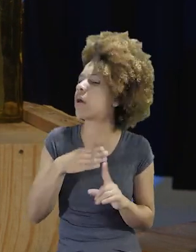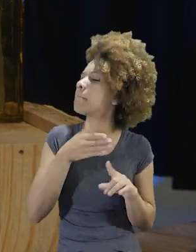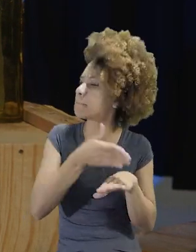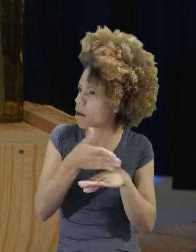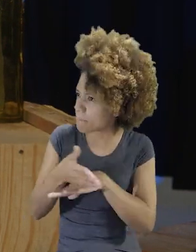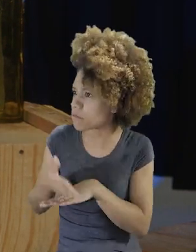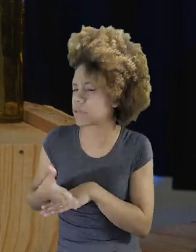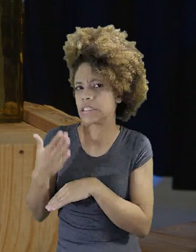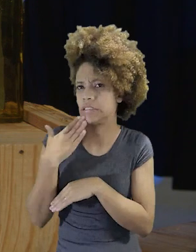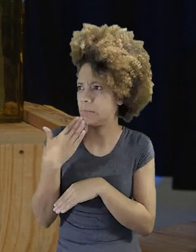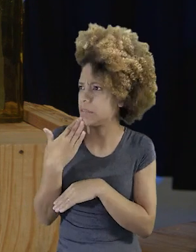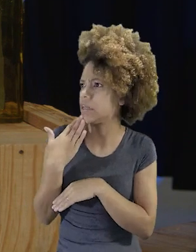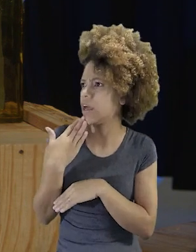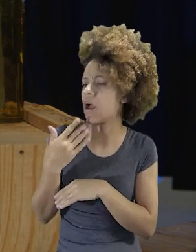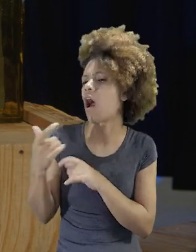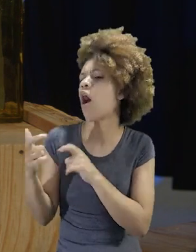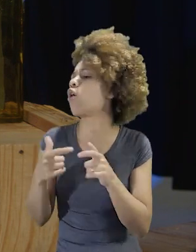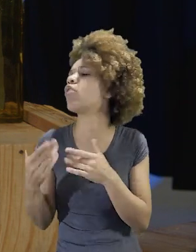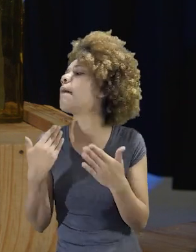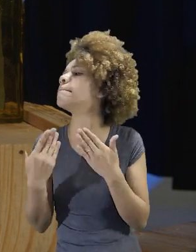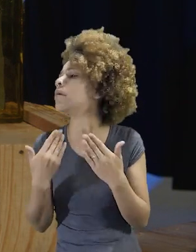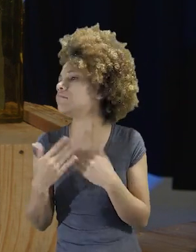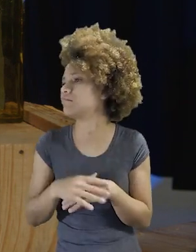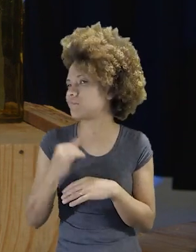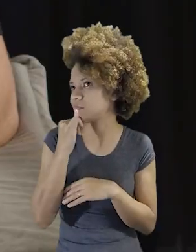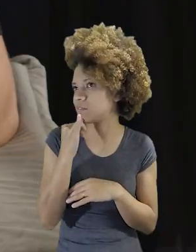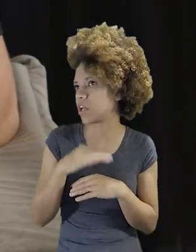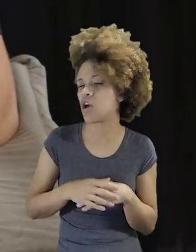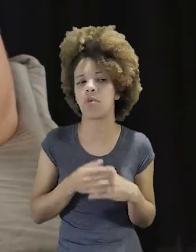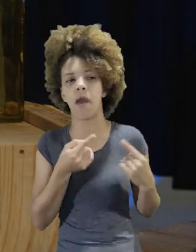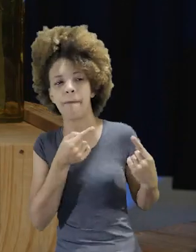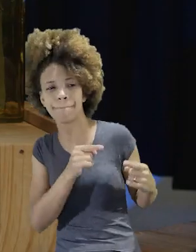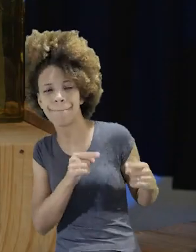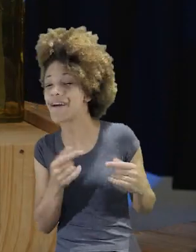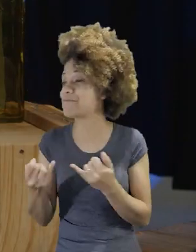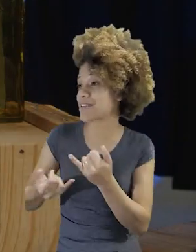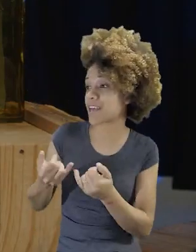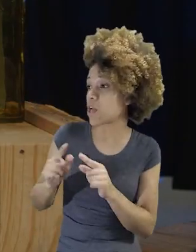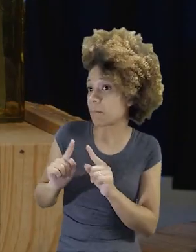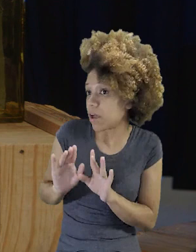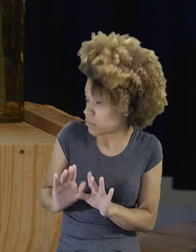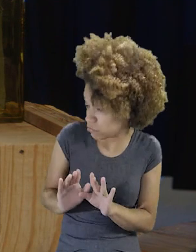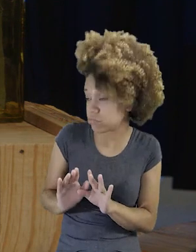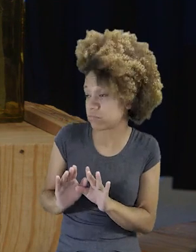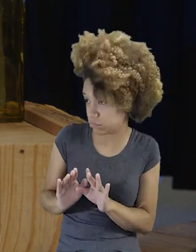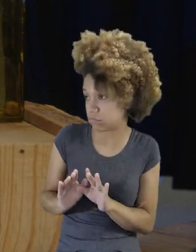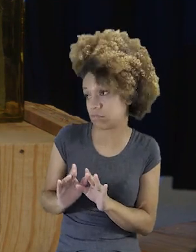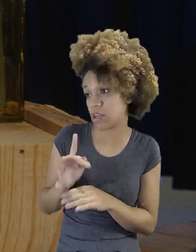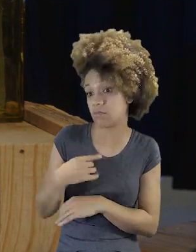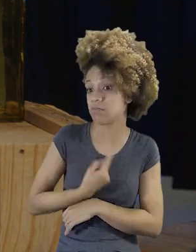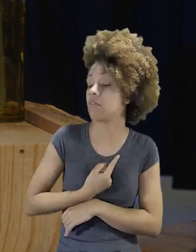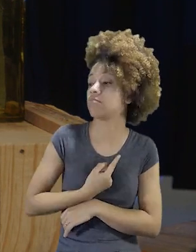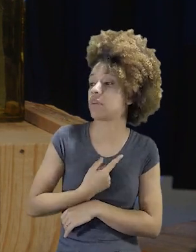tinha marcando ali uns pontos é você sabia tá ligado Qual é que era objetivo era tipo meu é estamos zoando estamos brincando mas assim